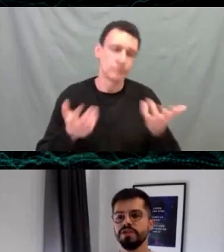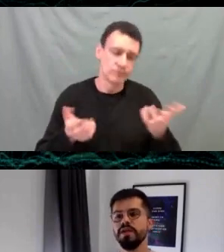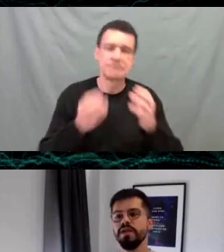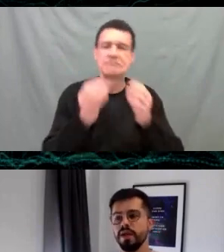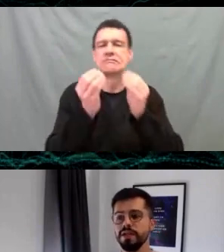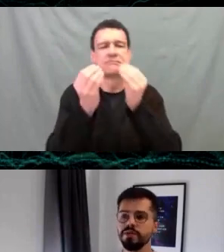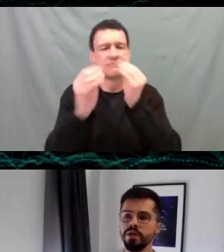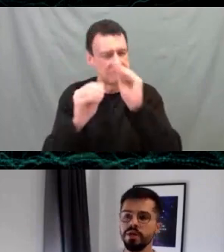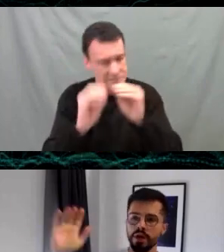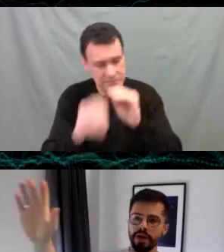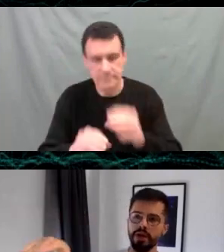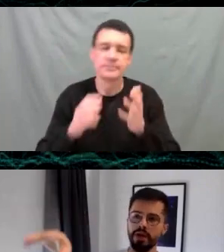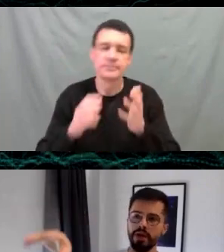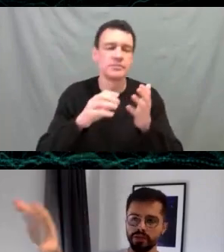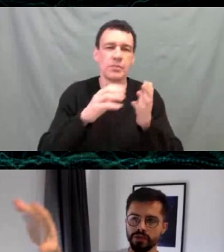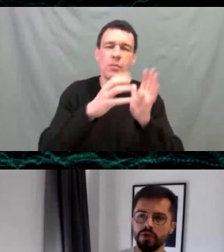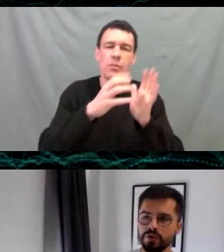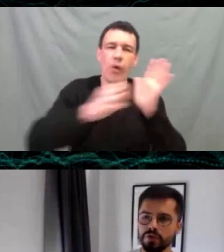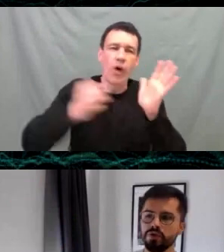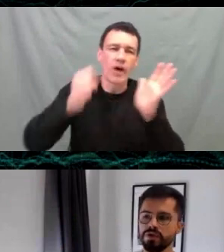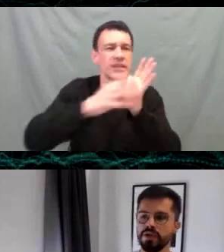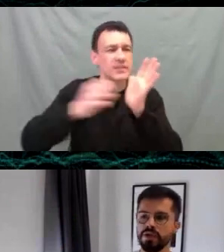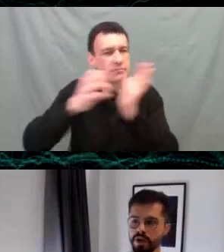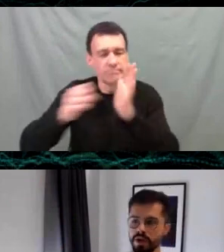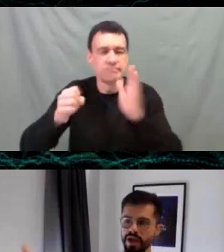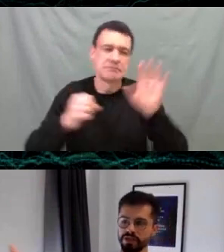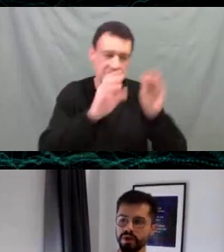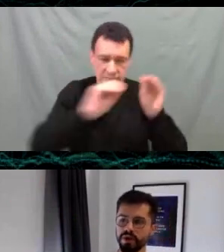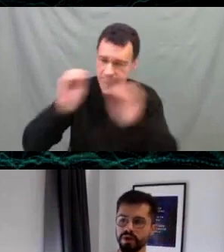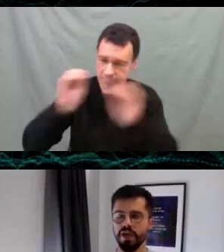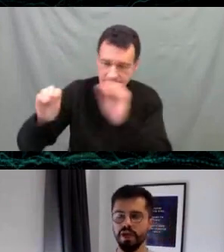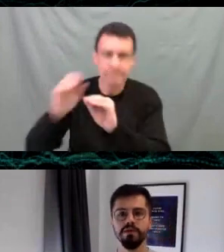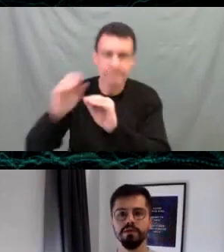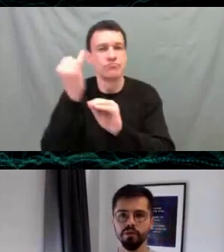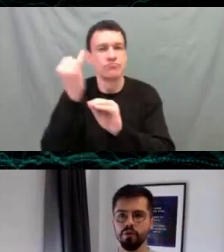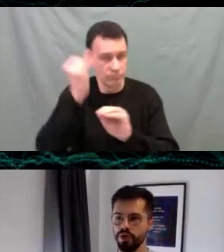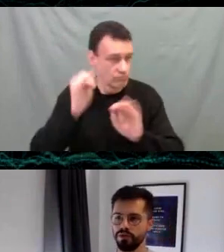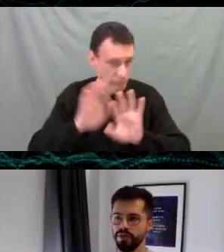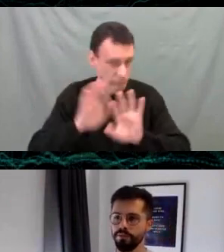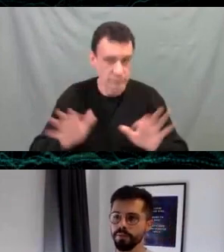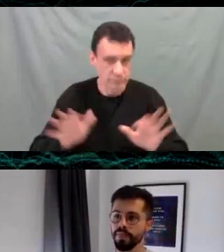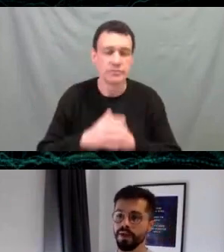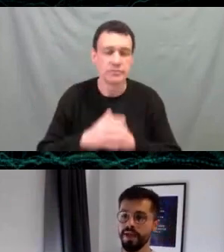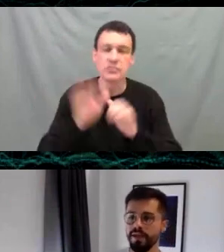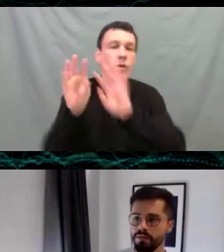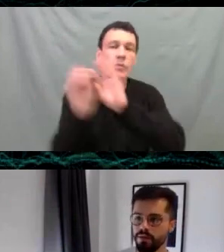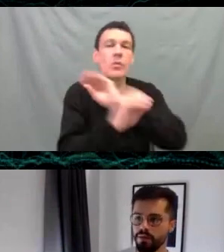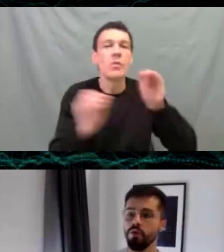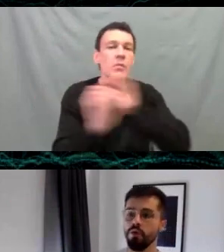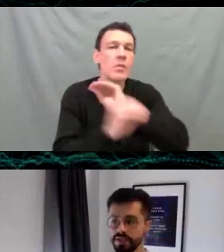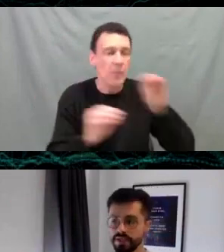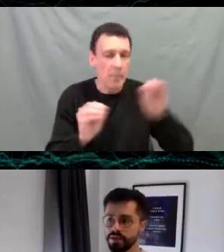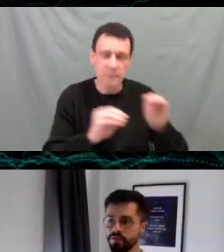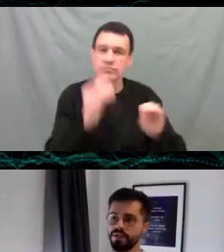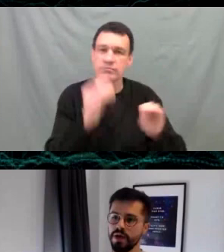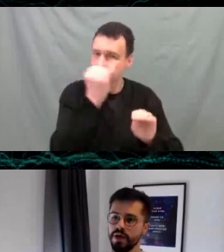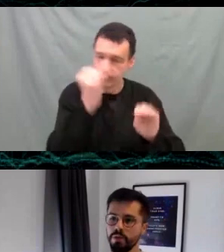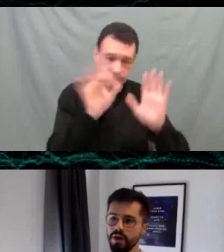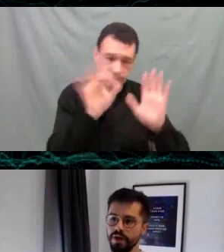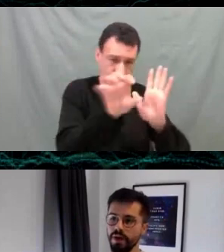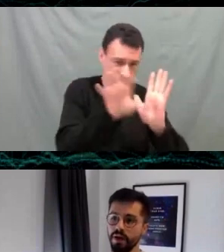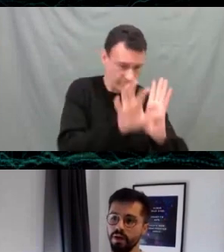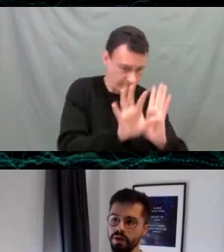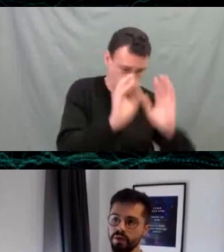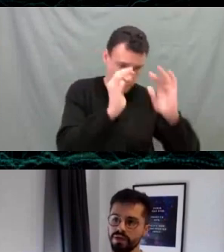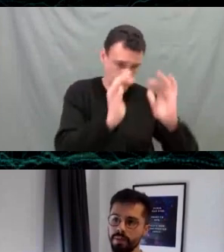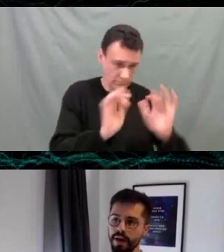teste em ao importe necessário para isso e esse os outros que eu estou usando são referentes ao que a gente tem no código né E aí quando eu iniciei essa